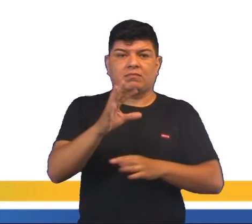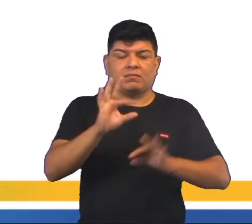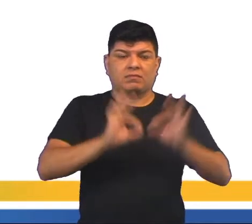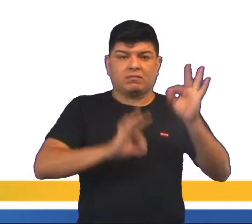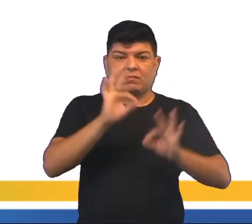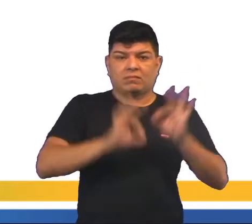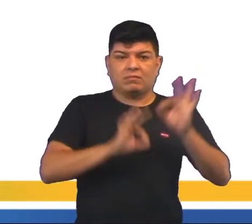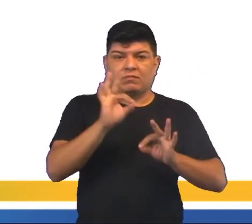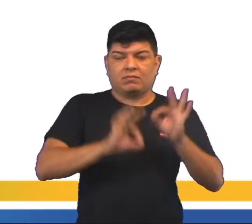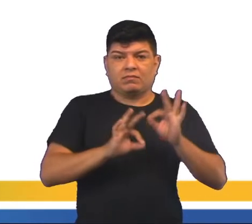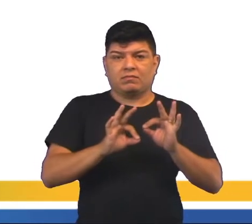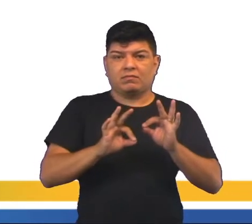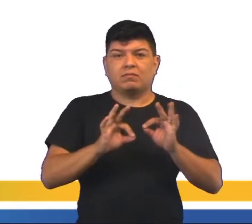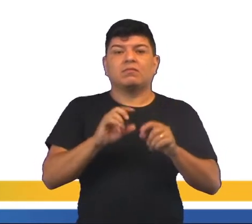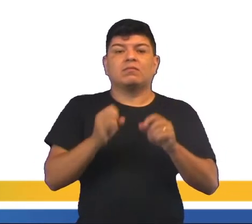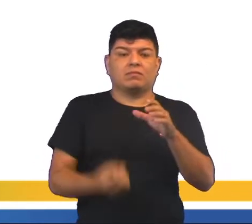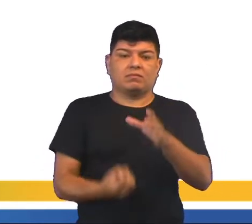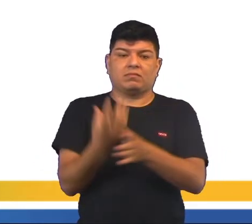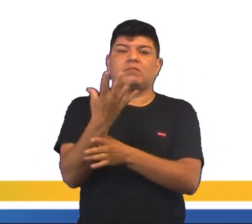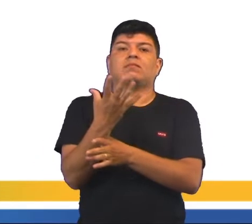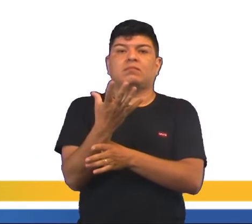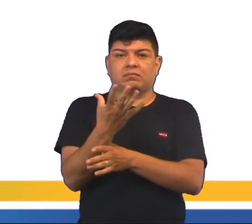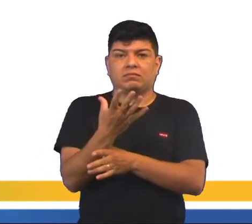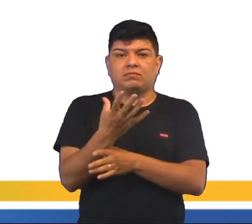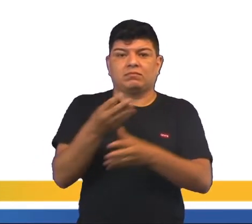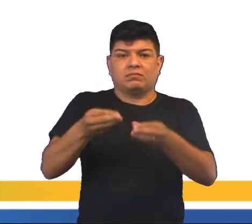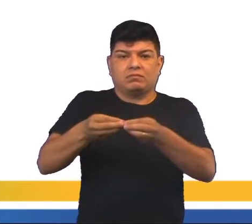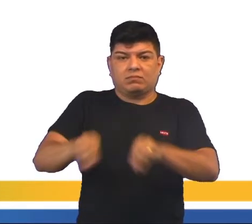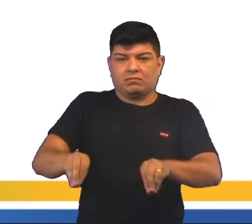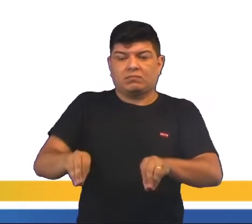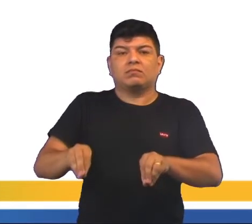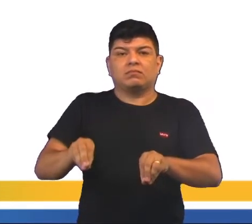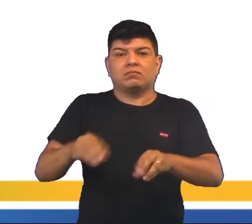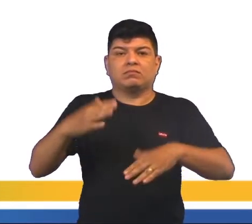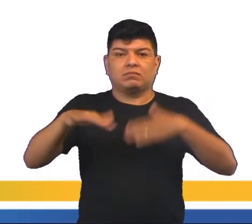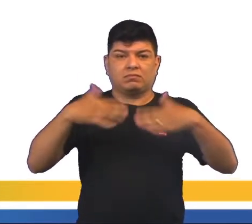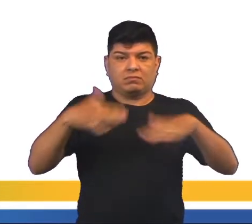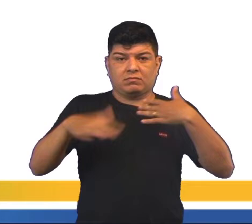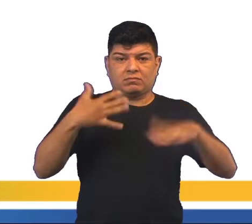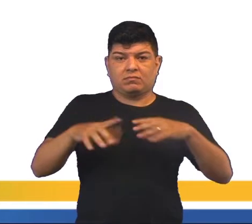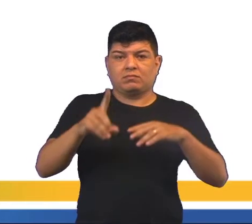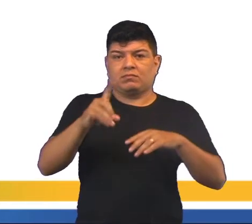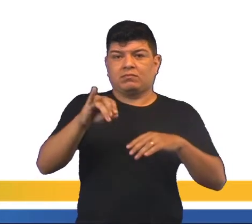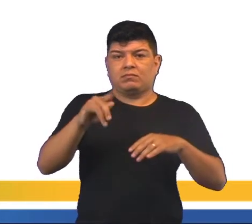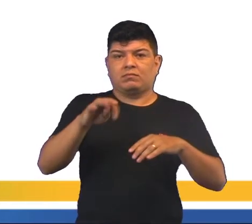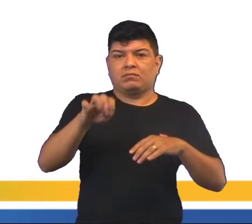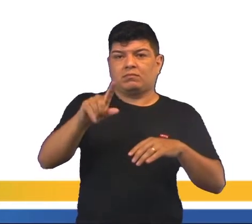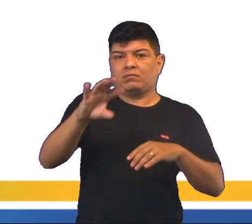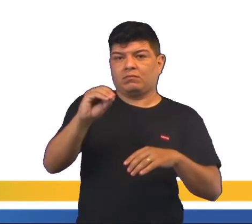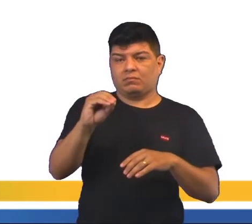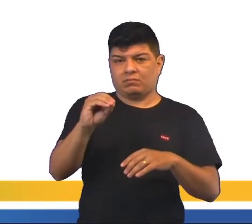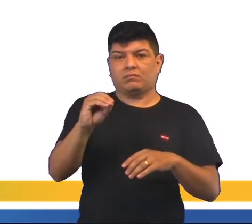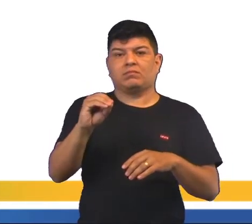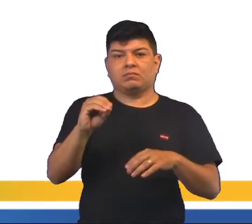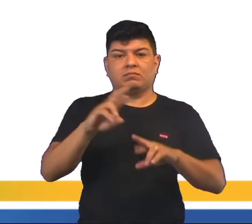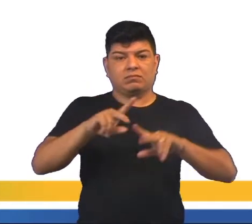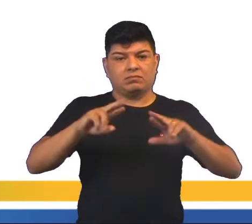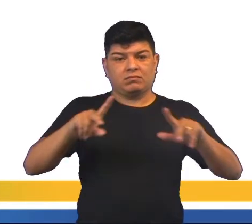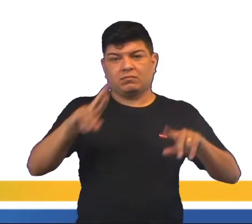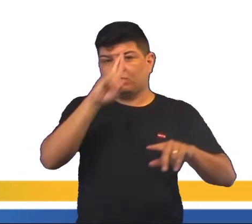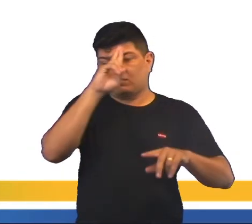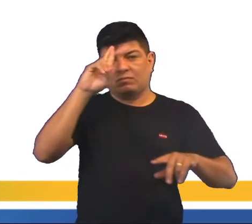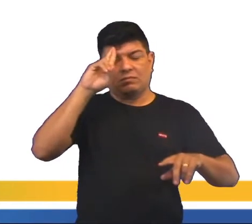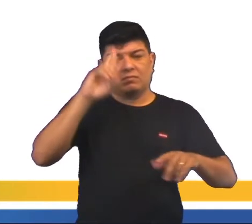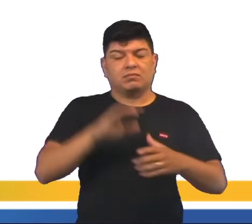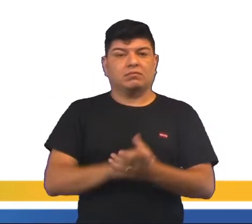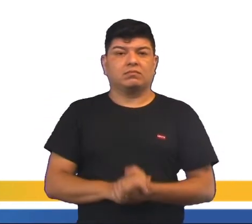organizações sociais. O comunismo surge, né, como consequência necessária do movimento dialético, né, que seria o movimento contraditório da